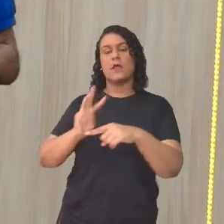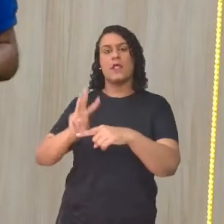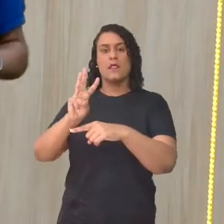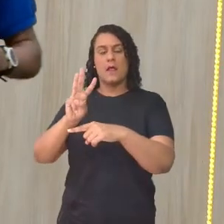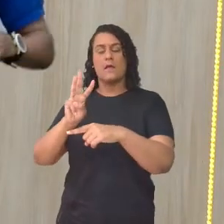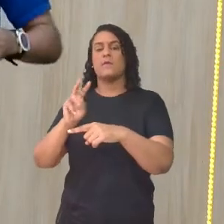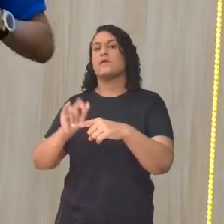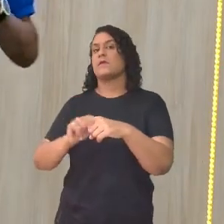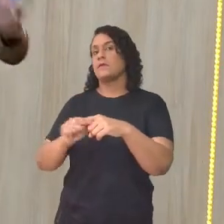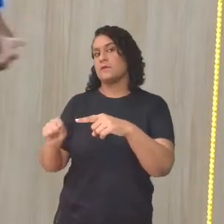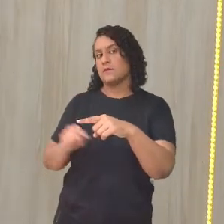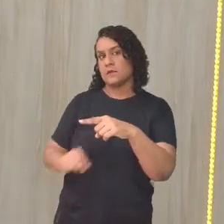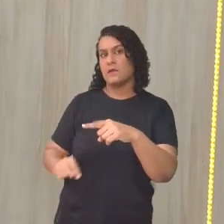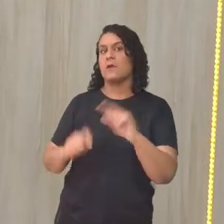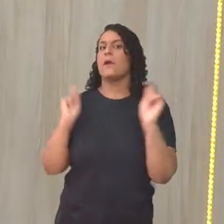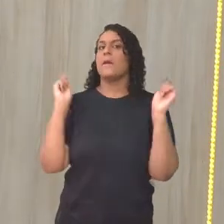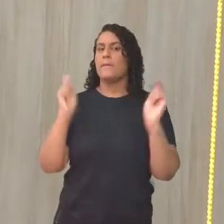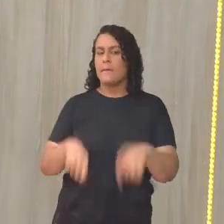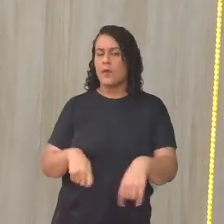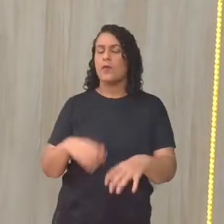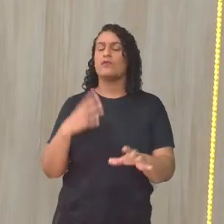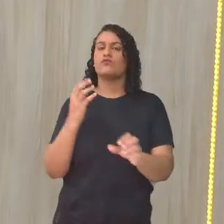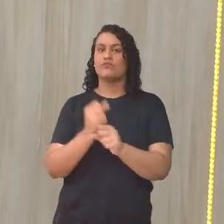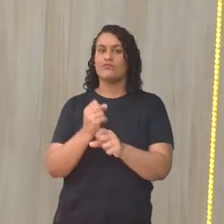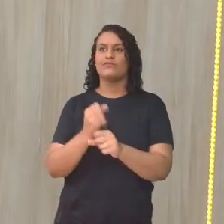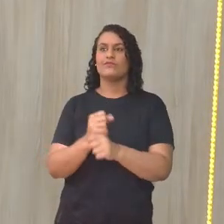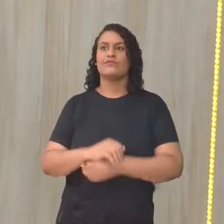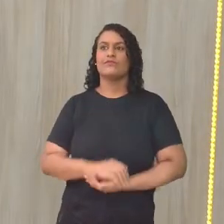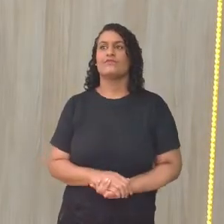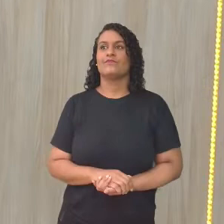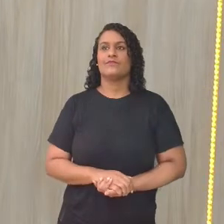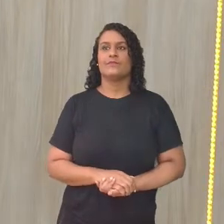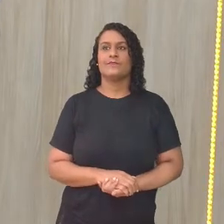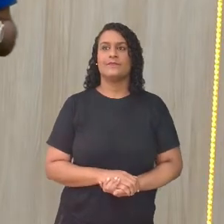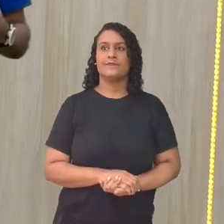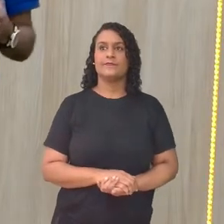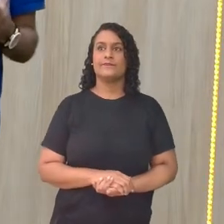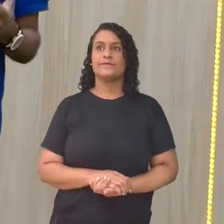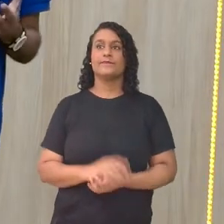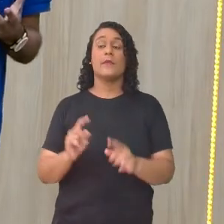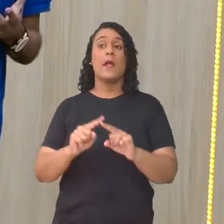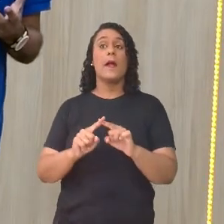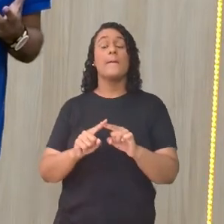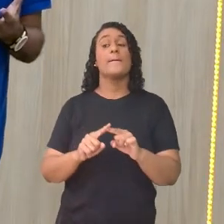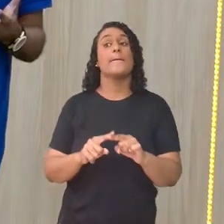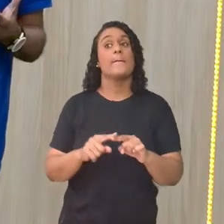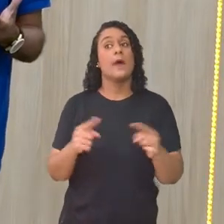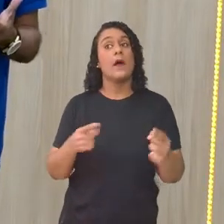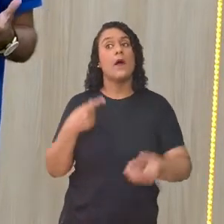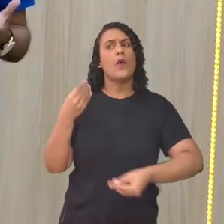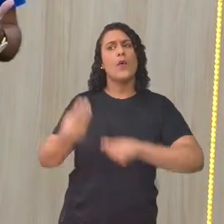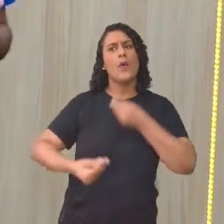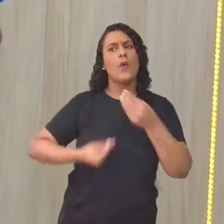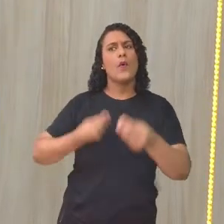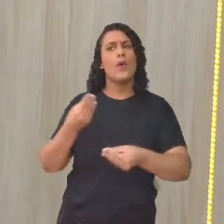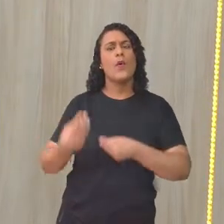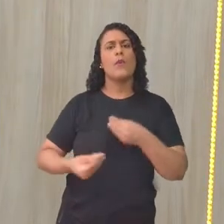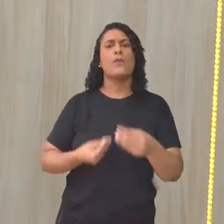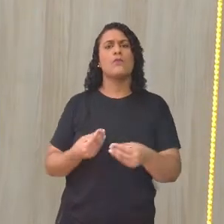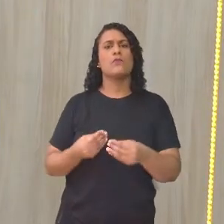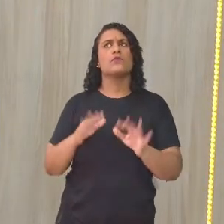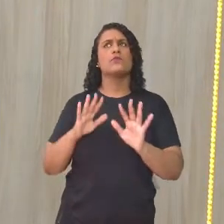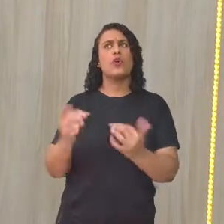está para Z, e aí você vai desenvolvendo aí numa boa. Bom, mas só que isso, Ricardinho, como é que eu faço isso com números